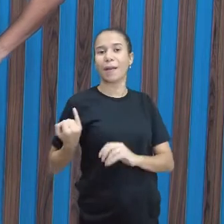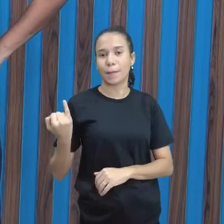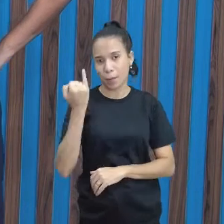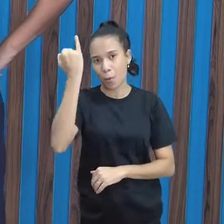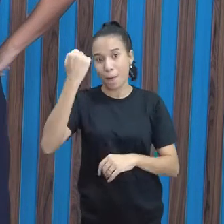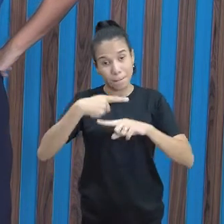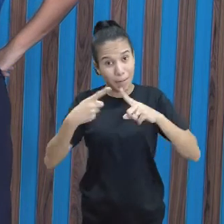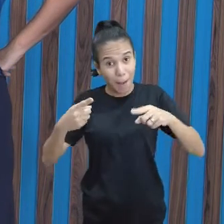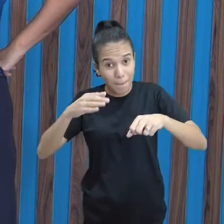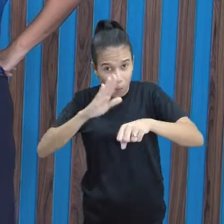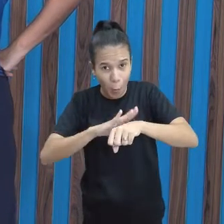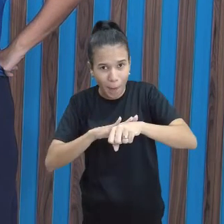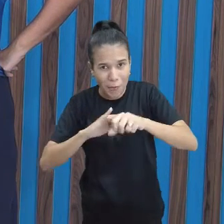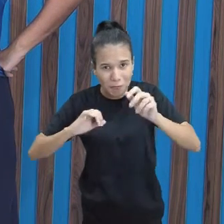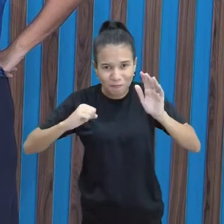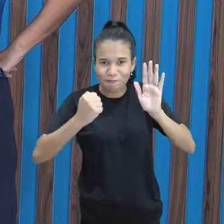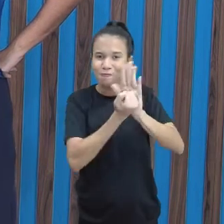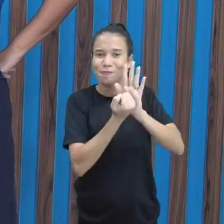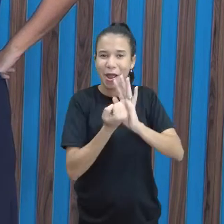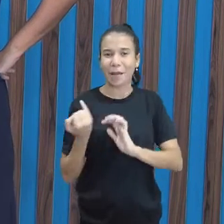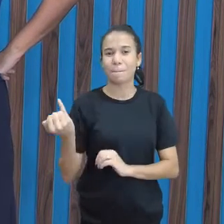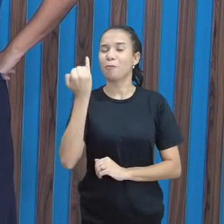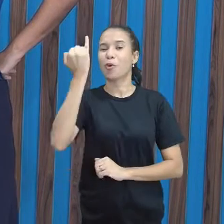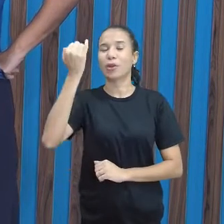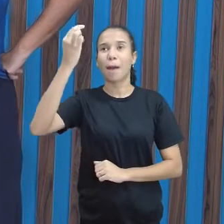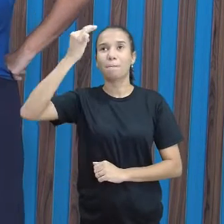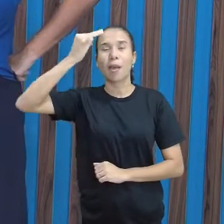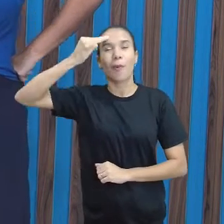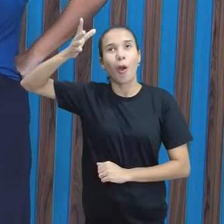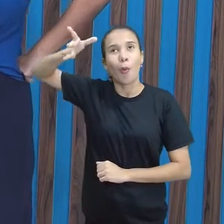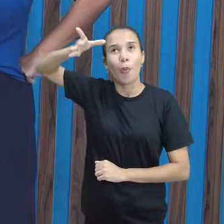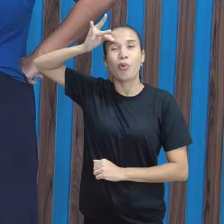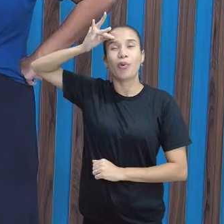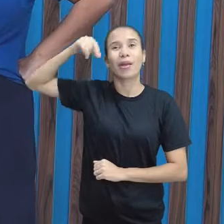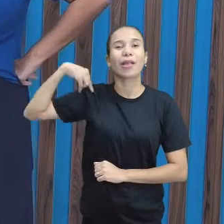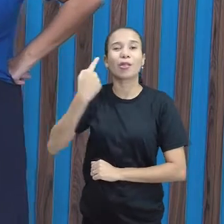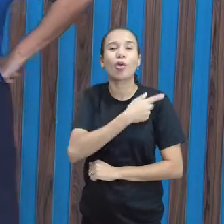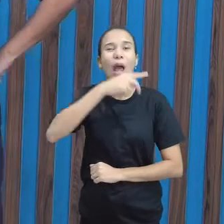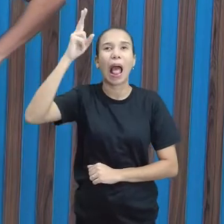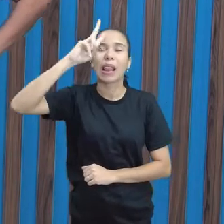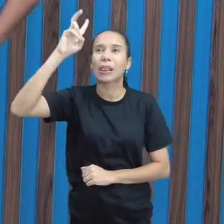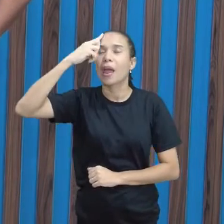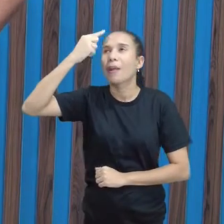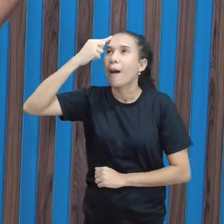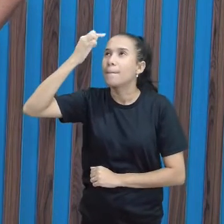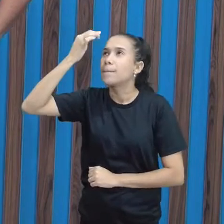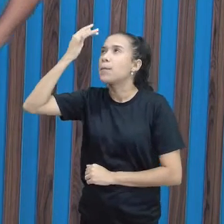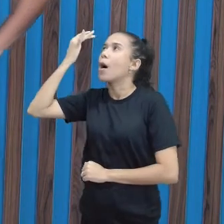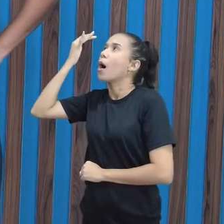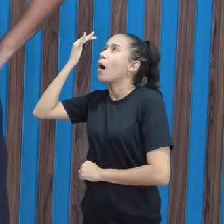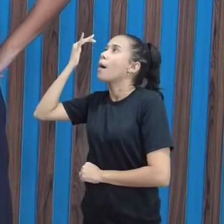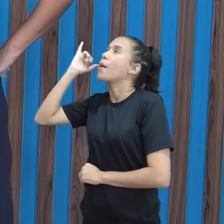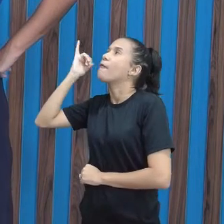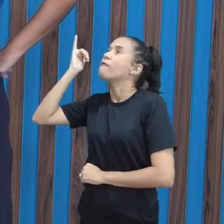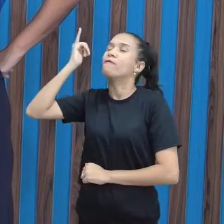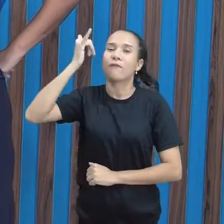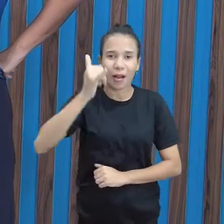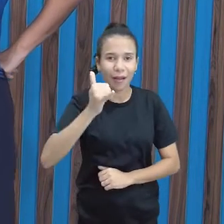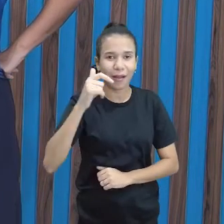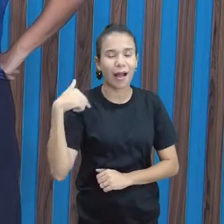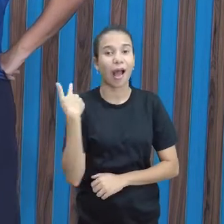mais marcantes ficam na nossa memória. E quando a gente volta para o passado, para recontar essa memória, a